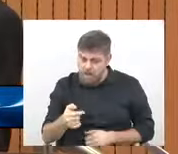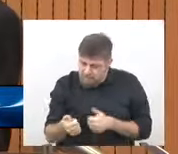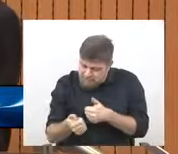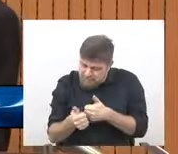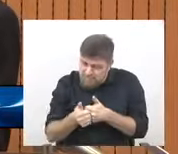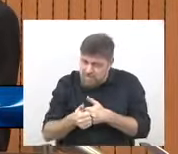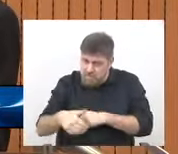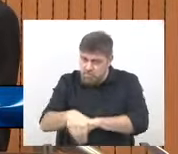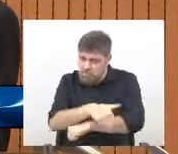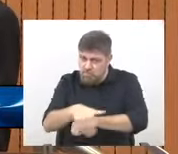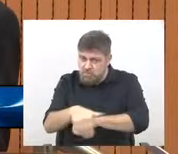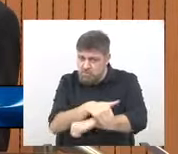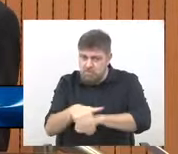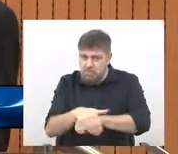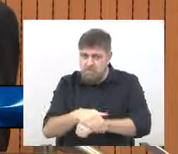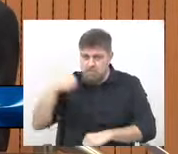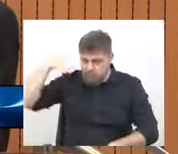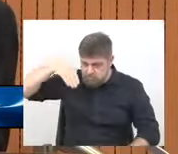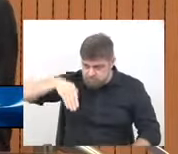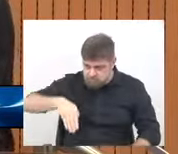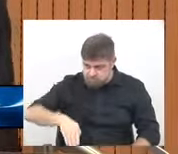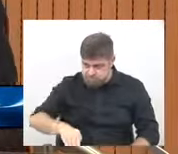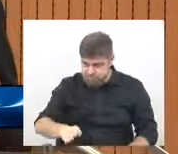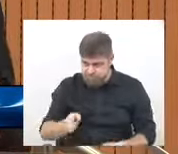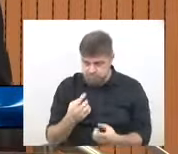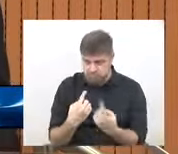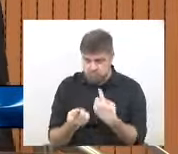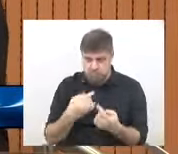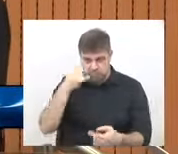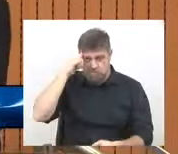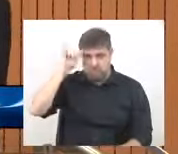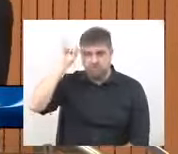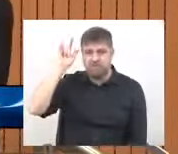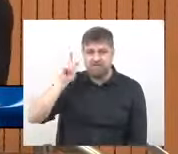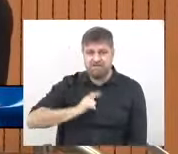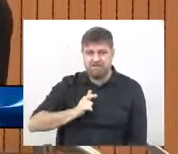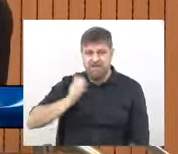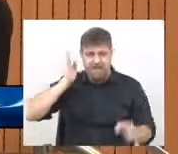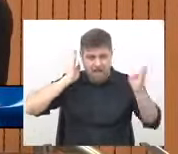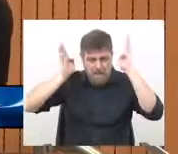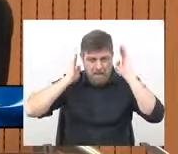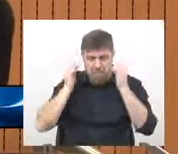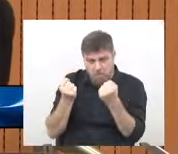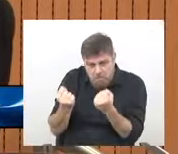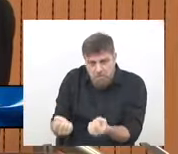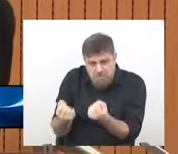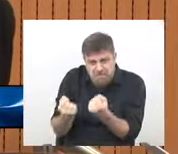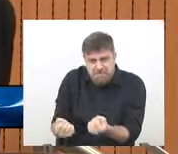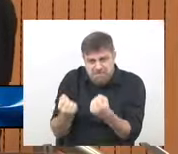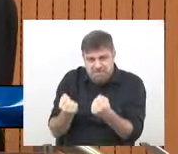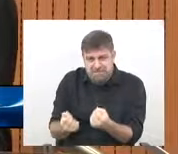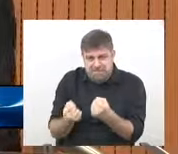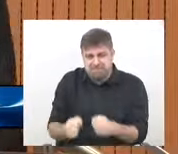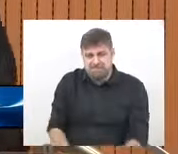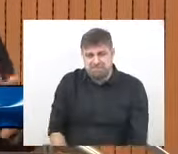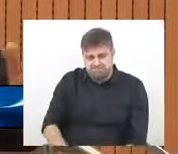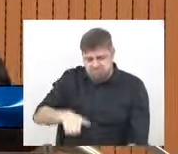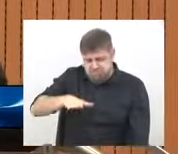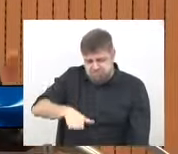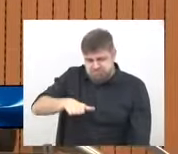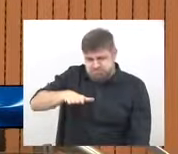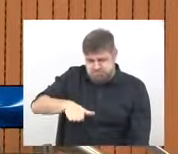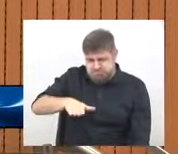está passando máquinas, caminhão pesado, ó, caminhão de 13 toneladas. 13 toneladas